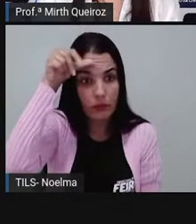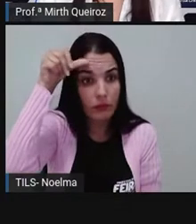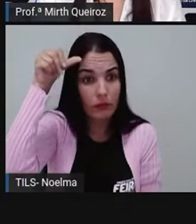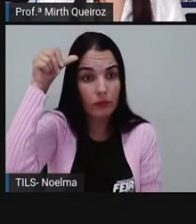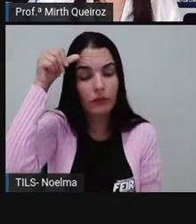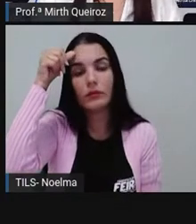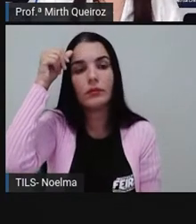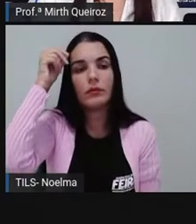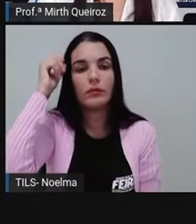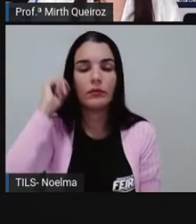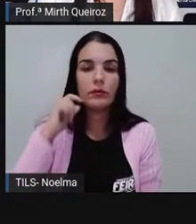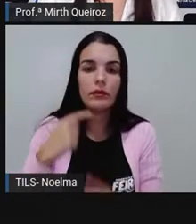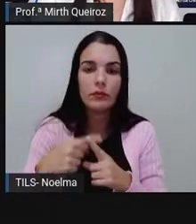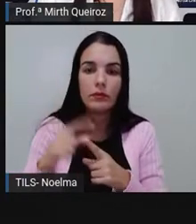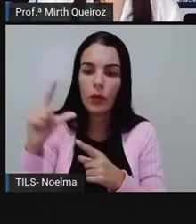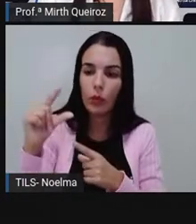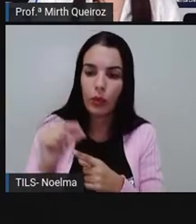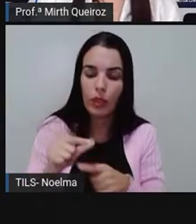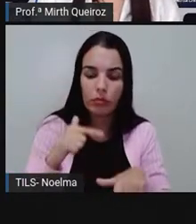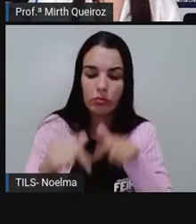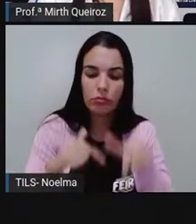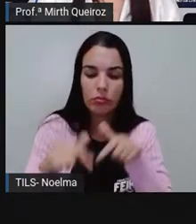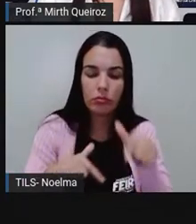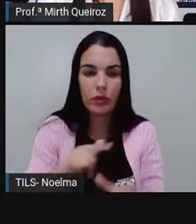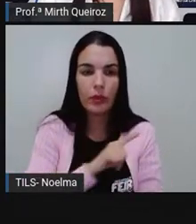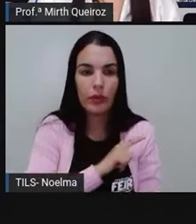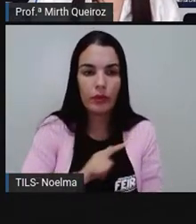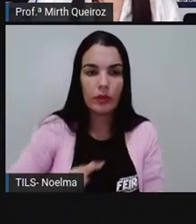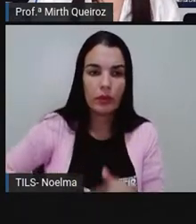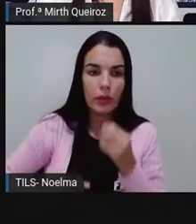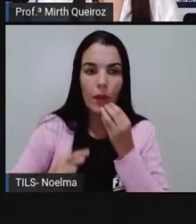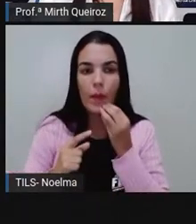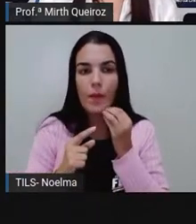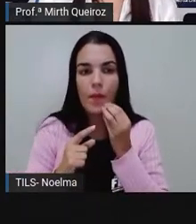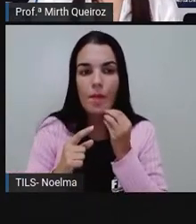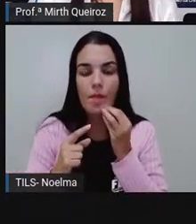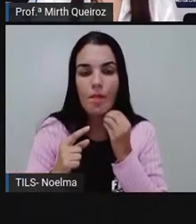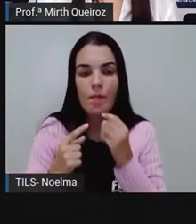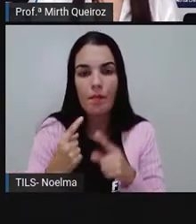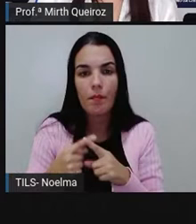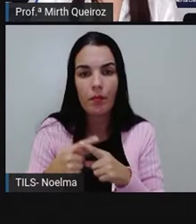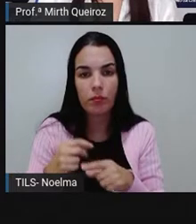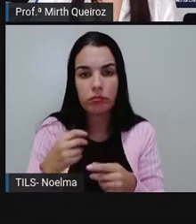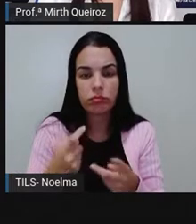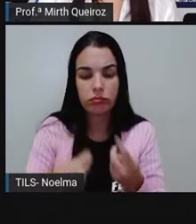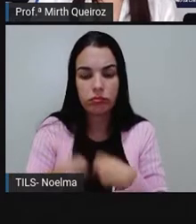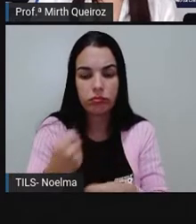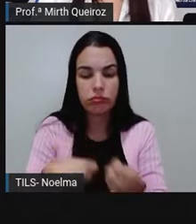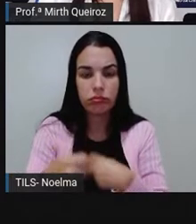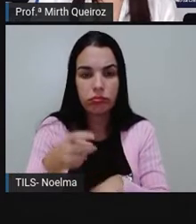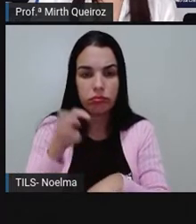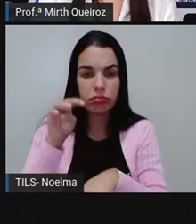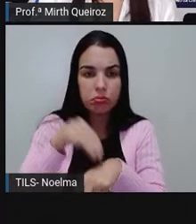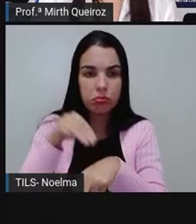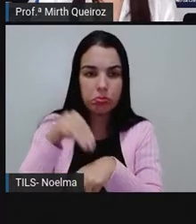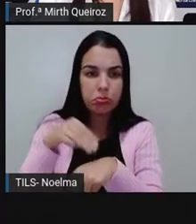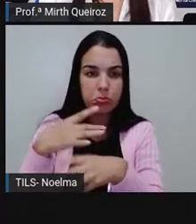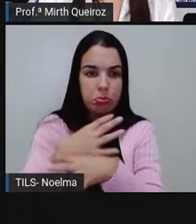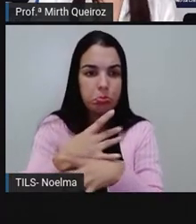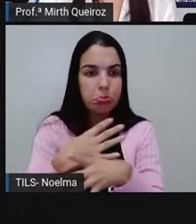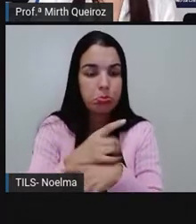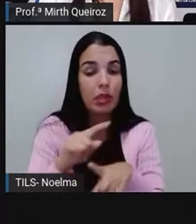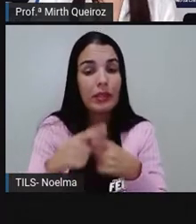aí já vai diminuir o trabalho do governador, que já vão administrando aí as cidades. E naquela época faltava-se um